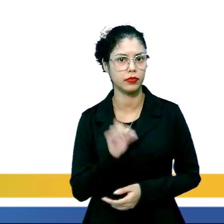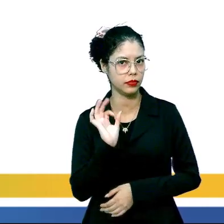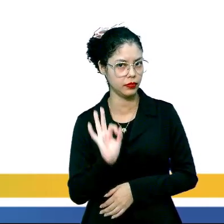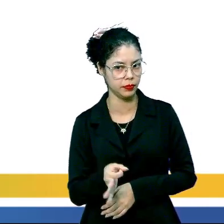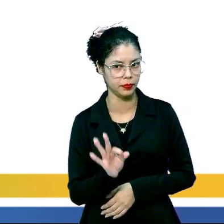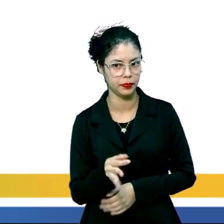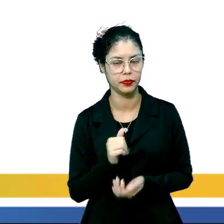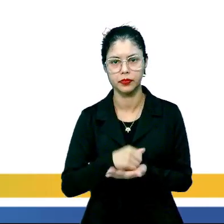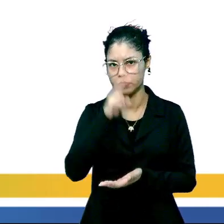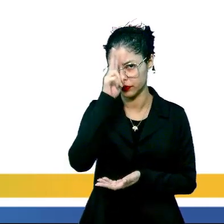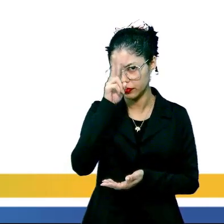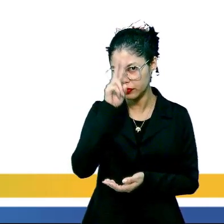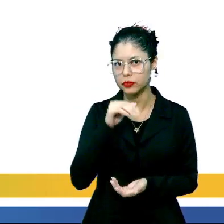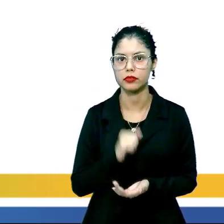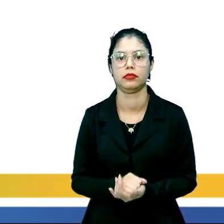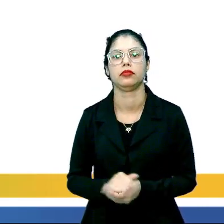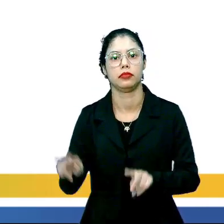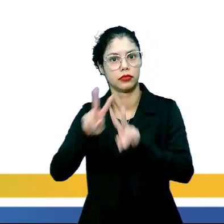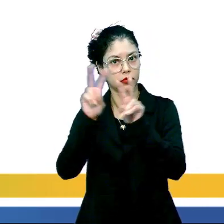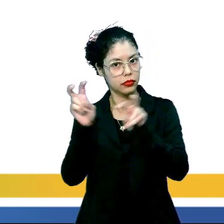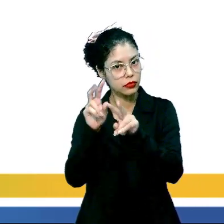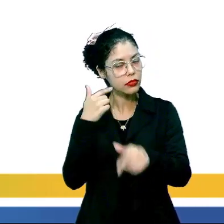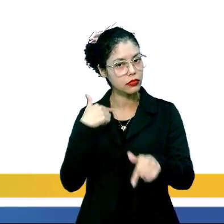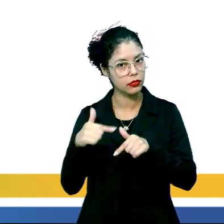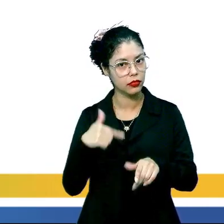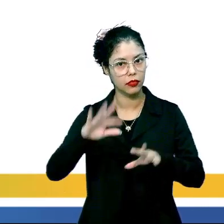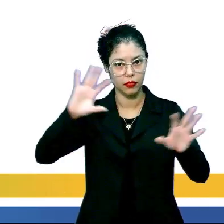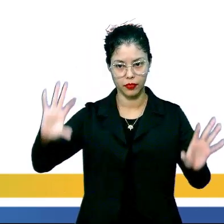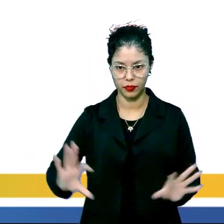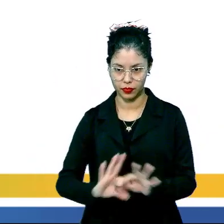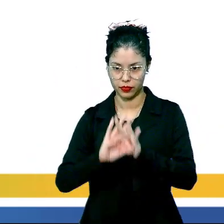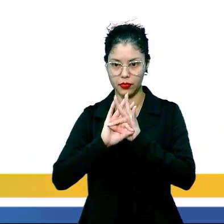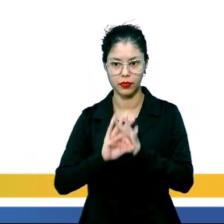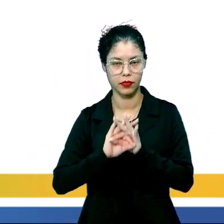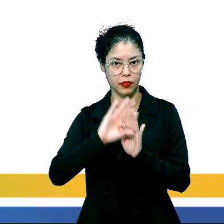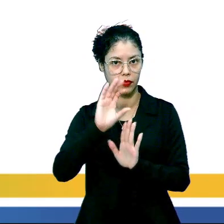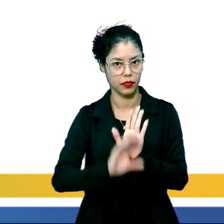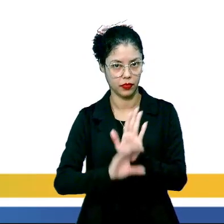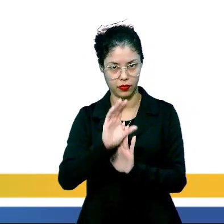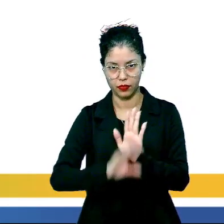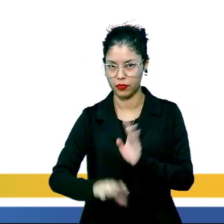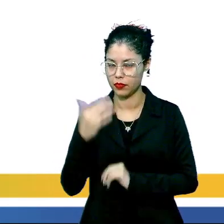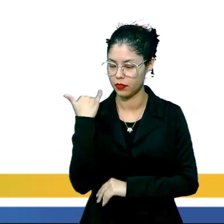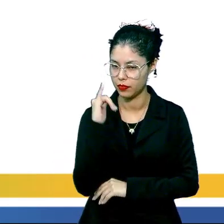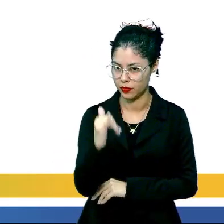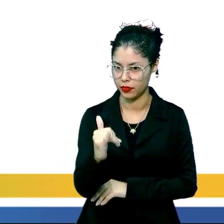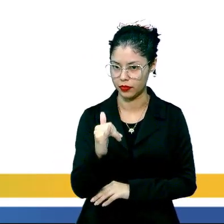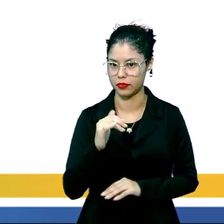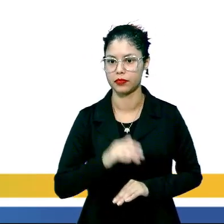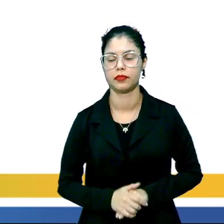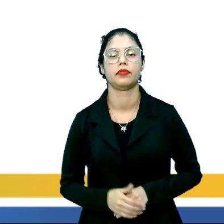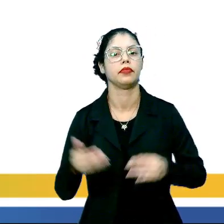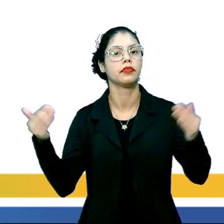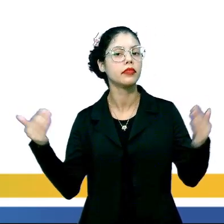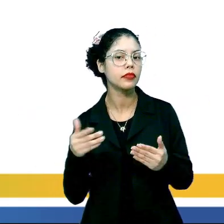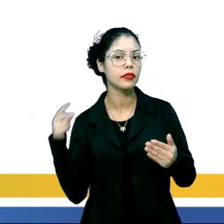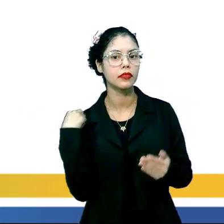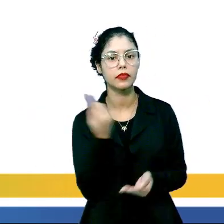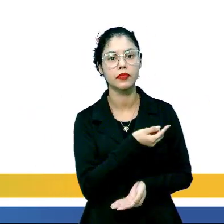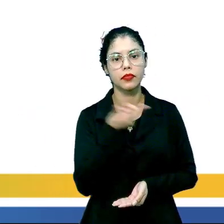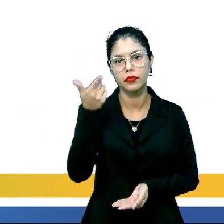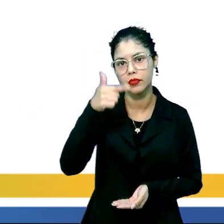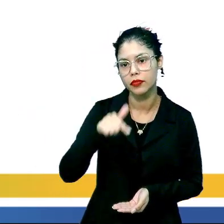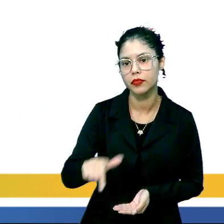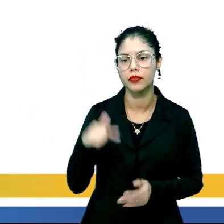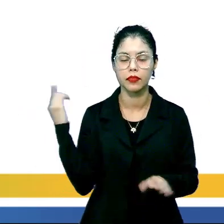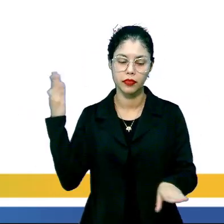mesmo, vocês lembram que lá no assunto de trabalho estava relacionado o conceito de energia? E agora nós vamos